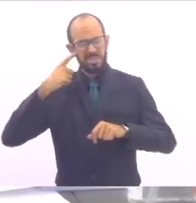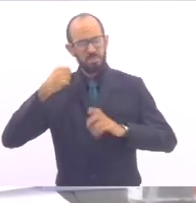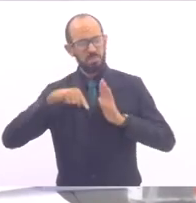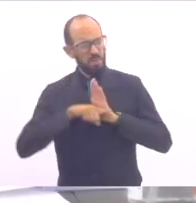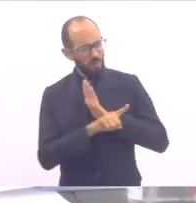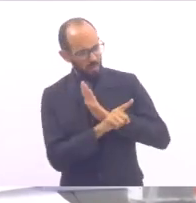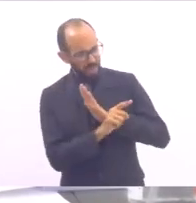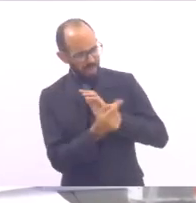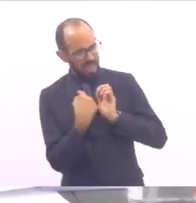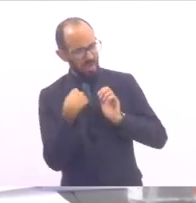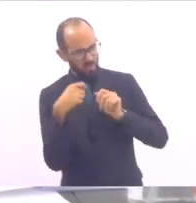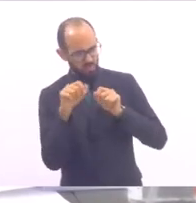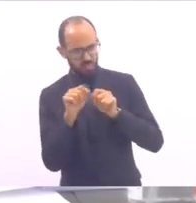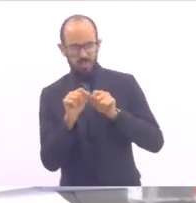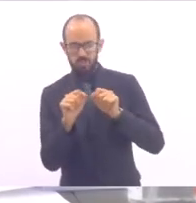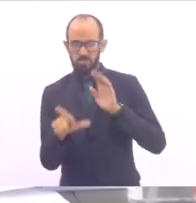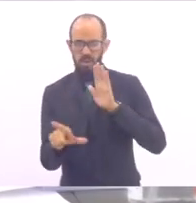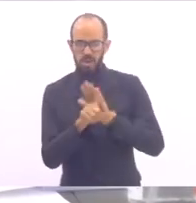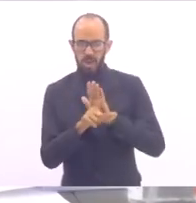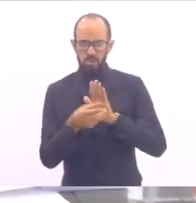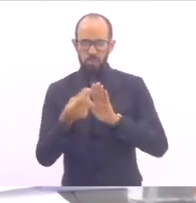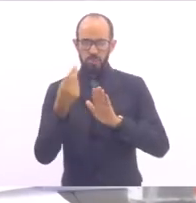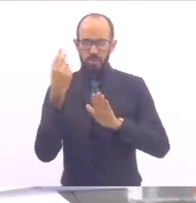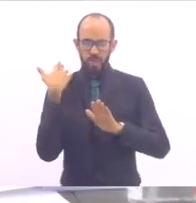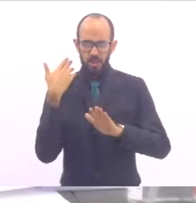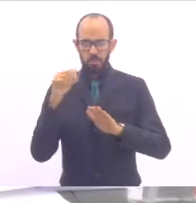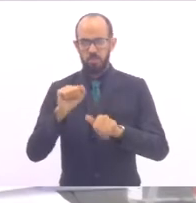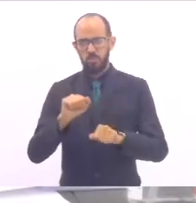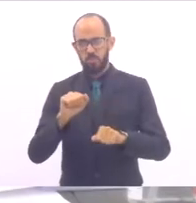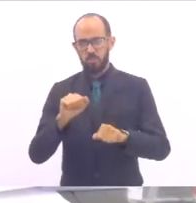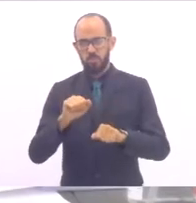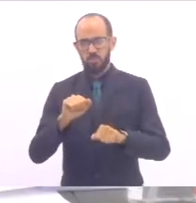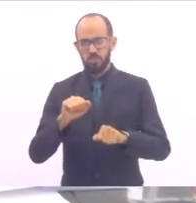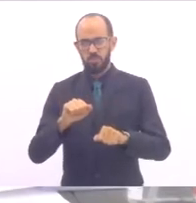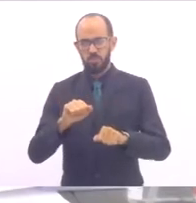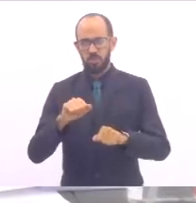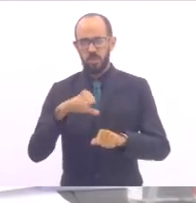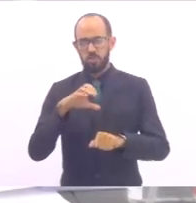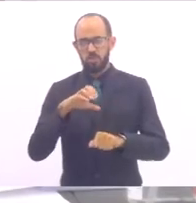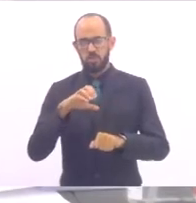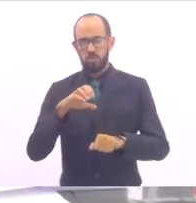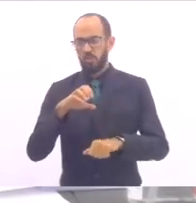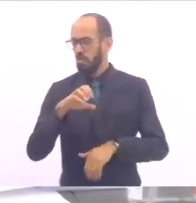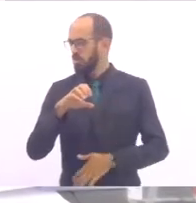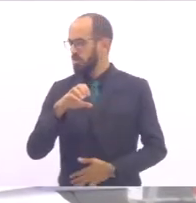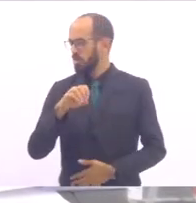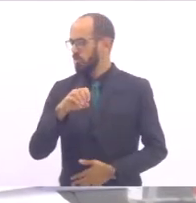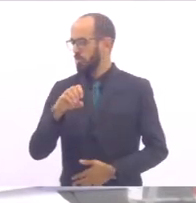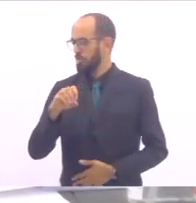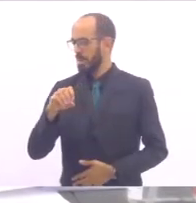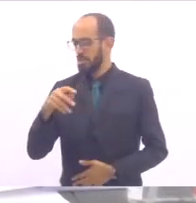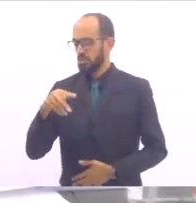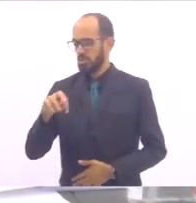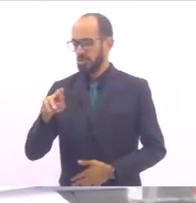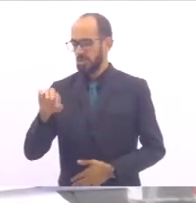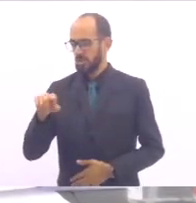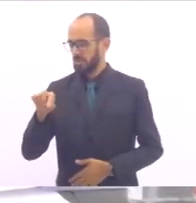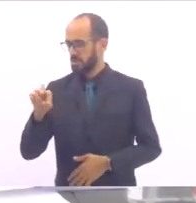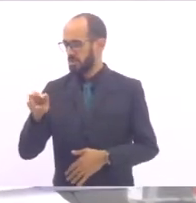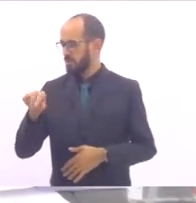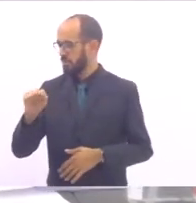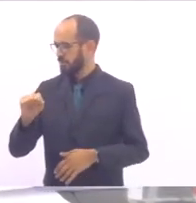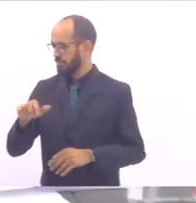fiz uma lei há muito tempo atrás que diz que as cooperativas, não só de catadores, de artesãos, de pescadores, de